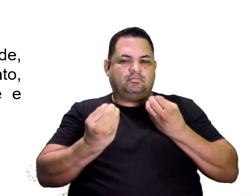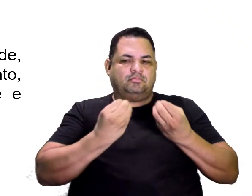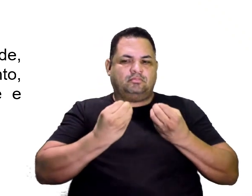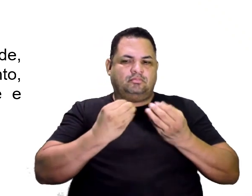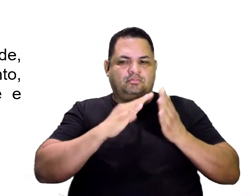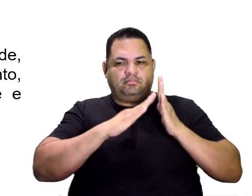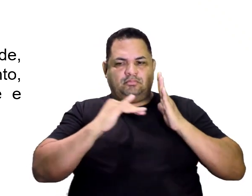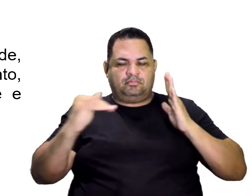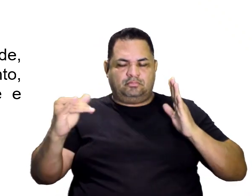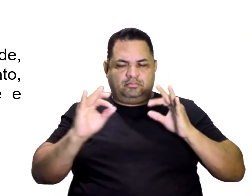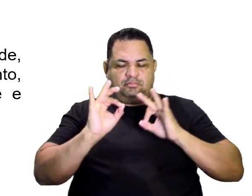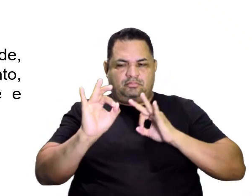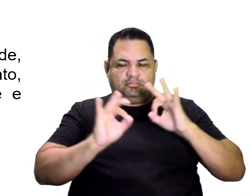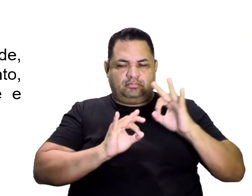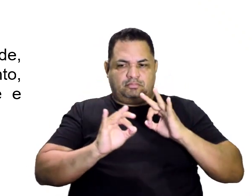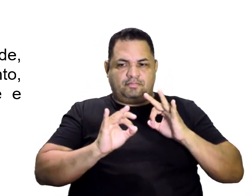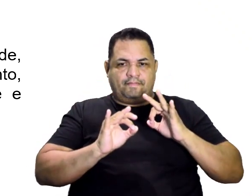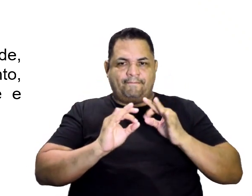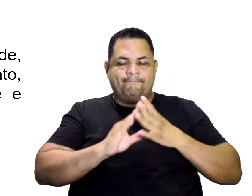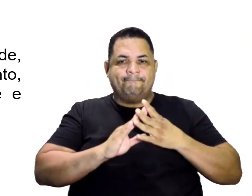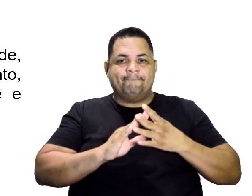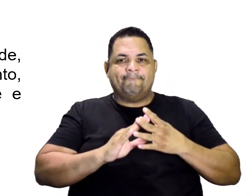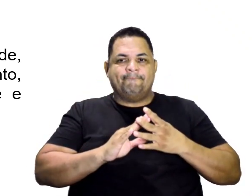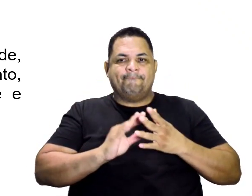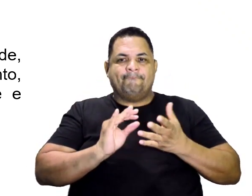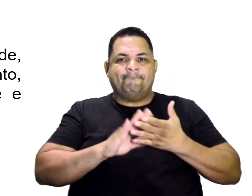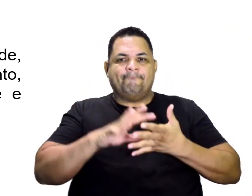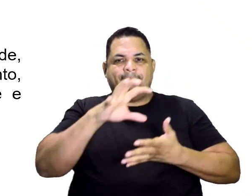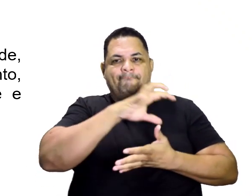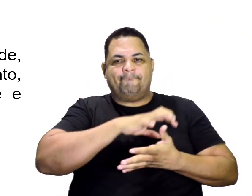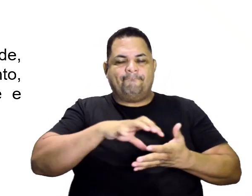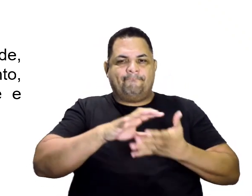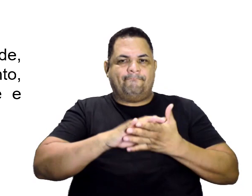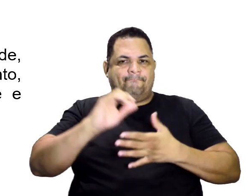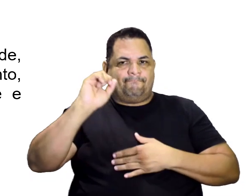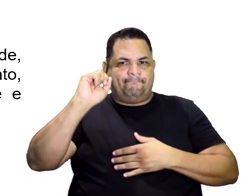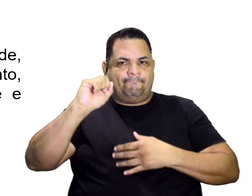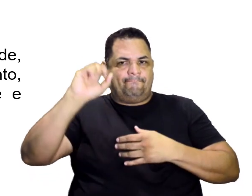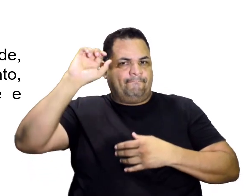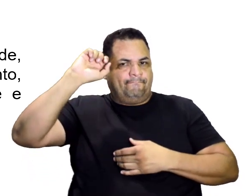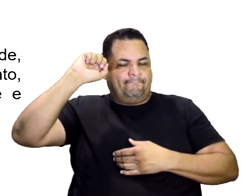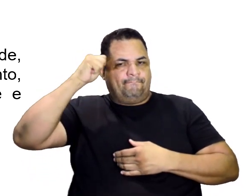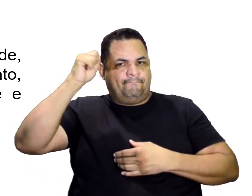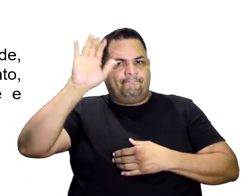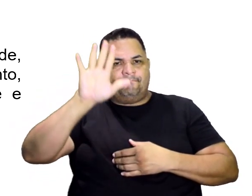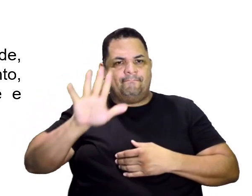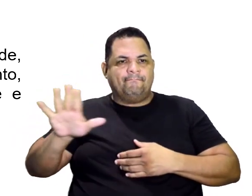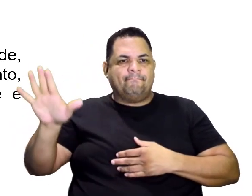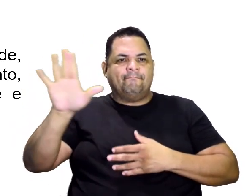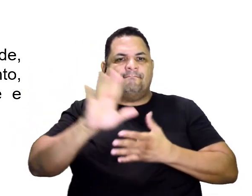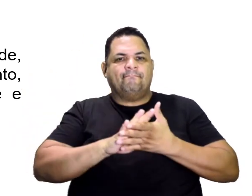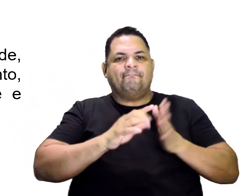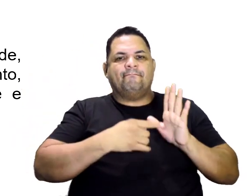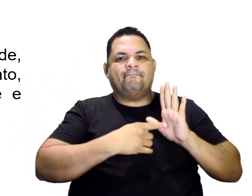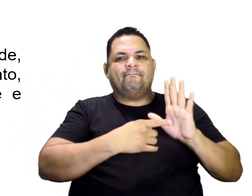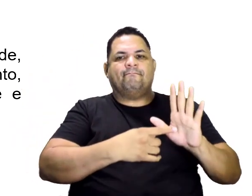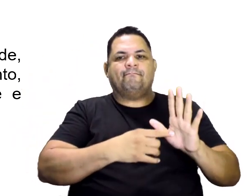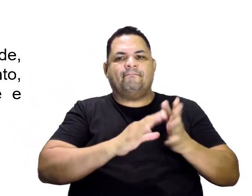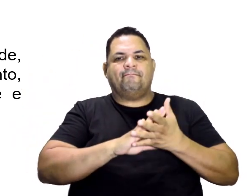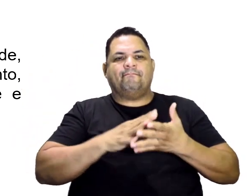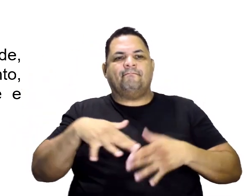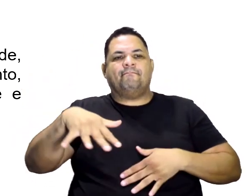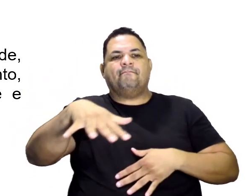ver, né, nas manifestações africanas, bem como a representação dos